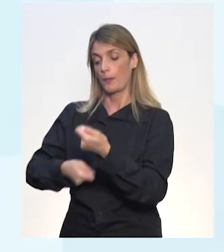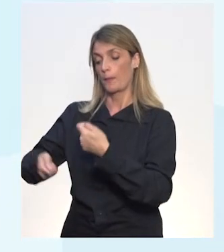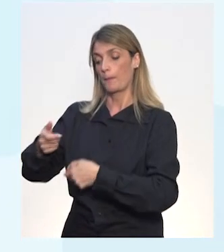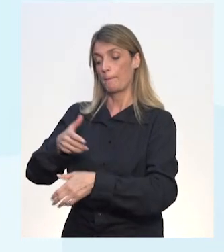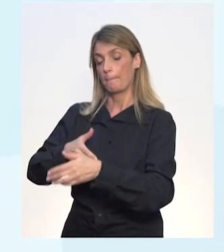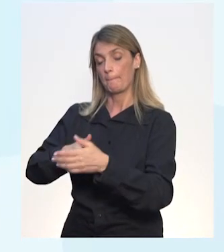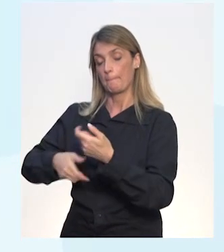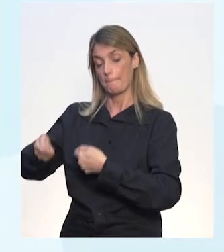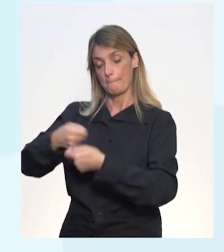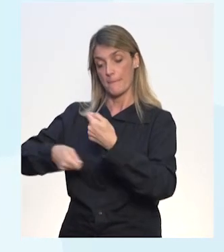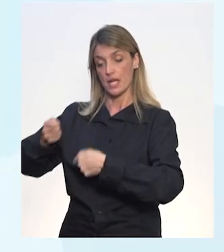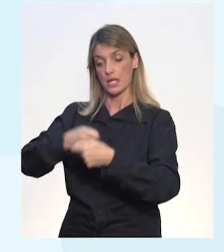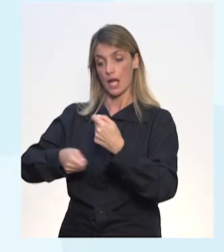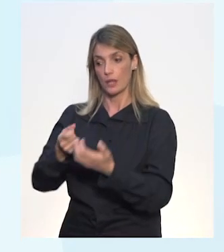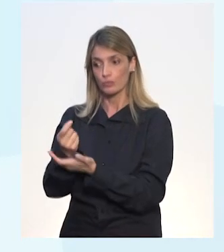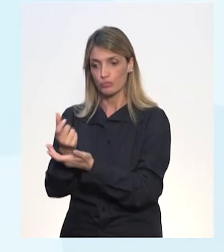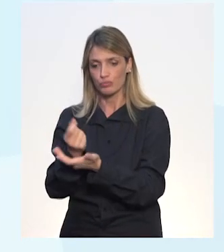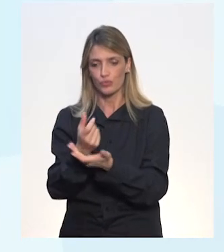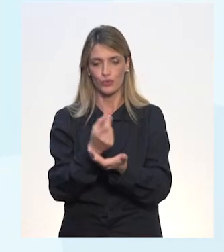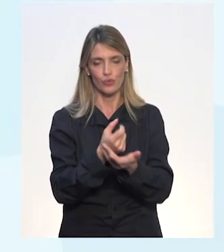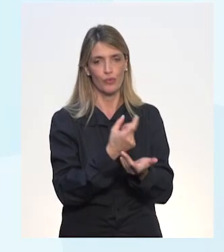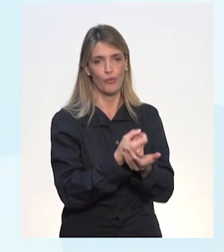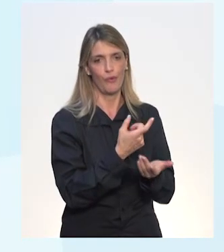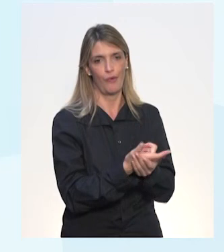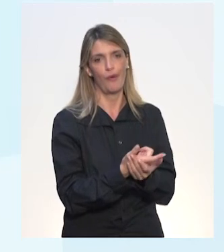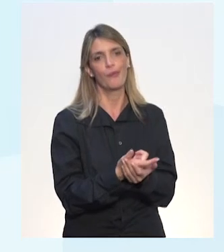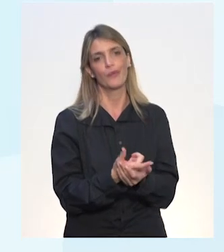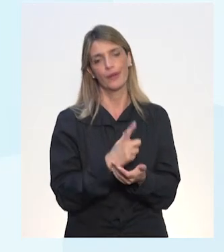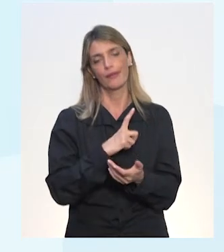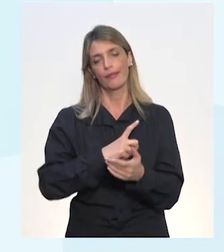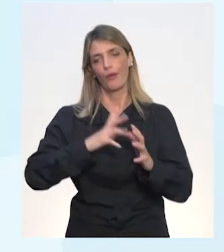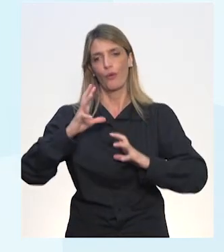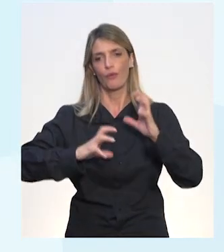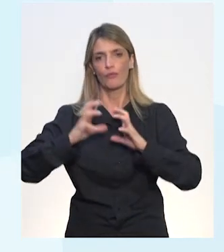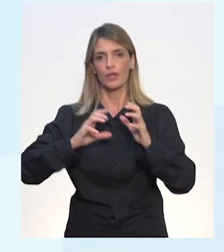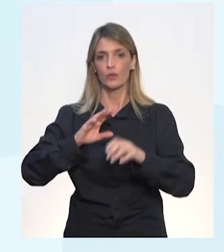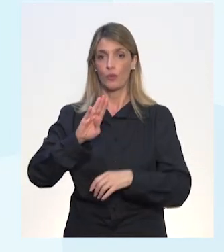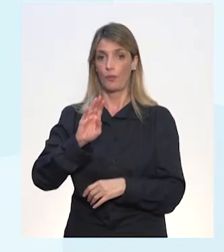consumidor, acabaram caindo num conflito bélico.